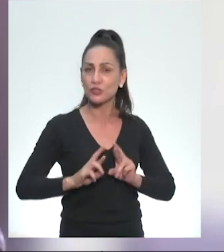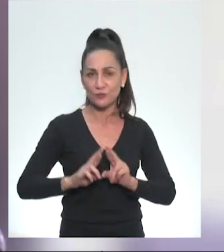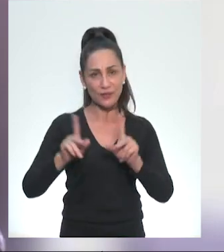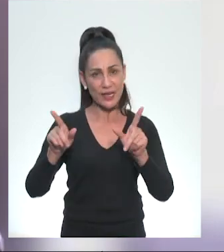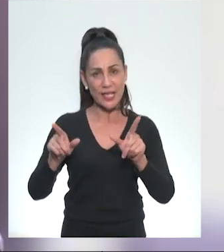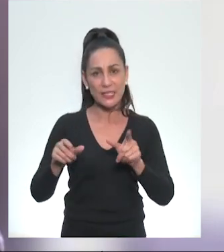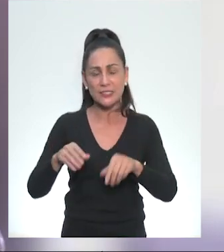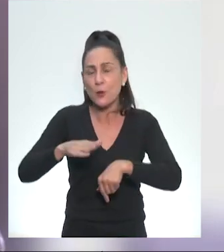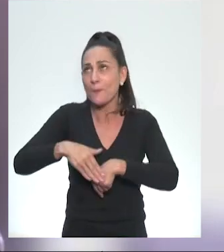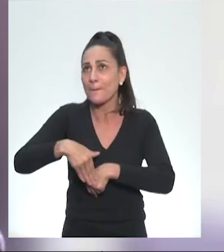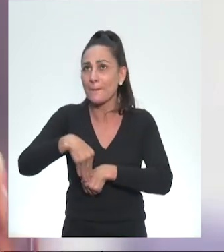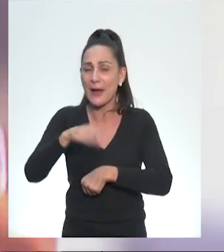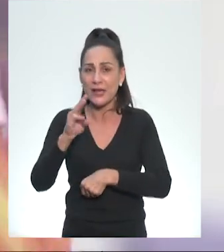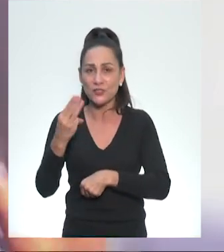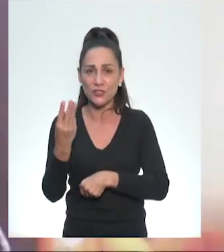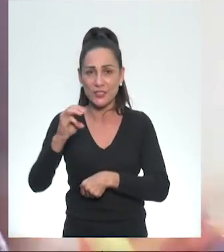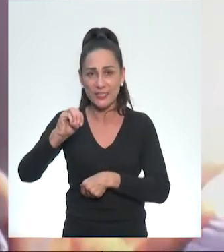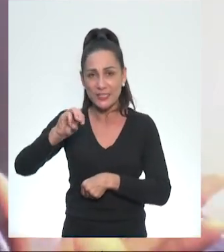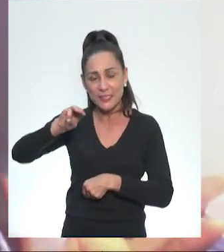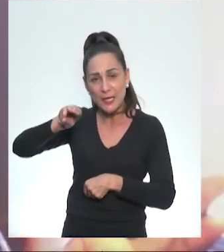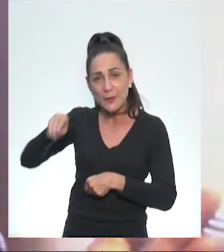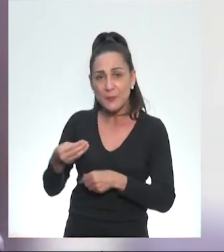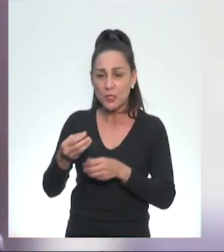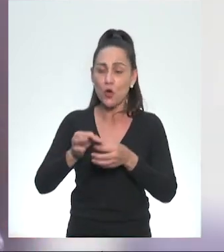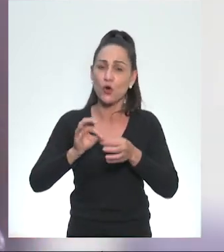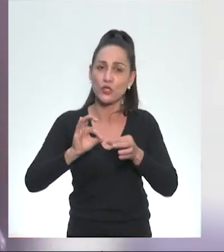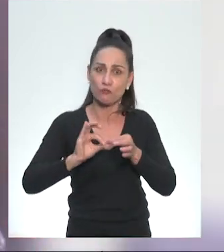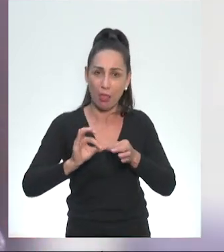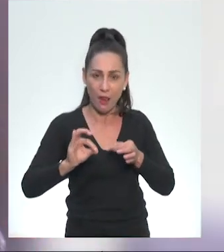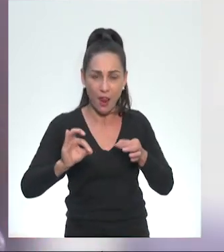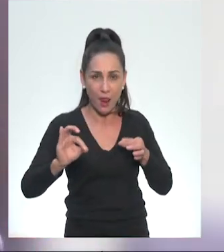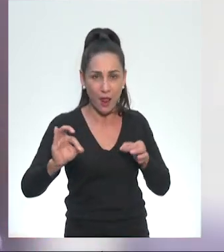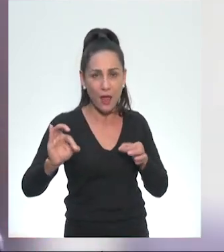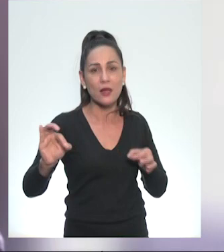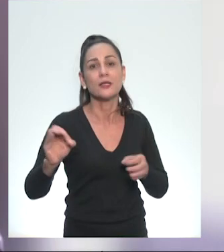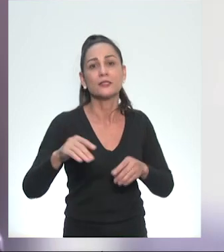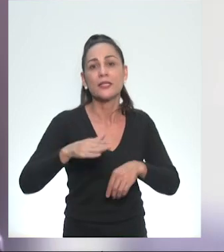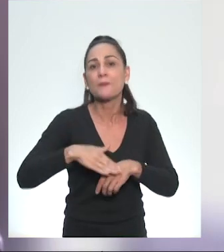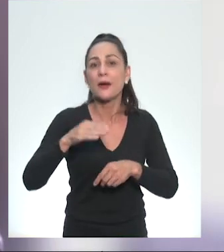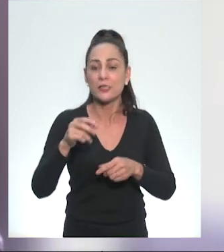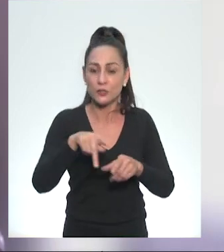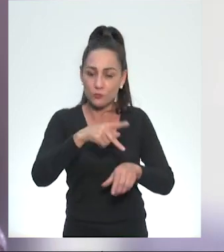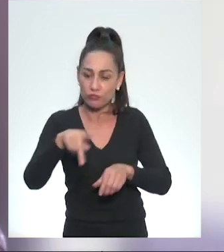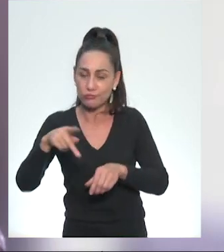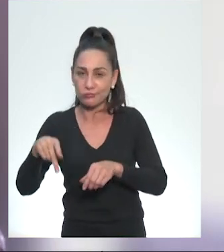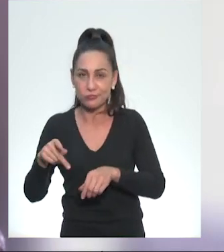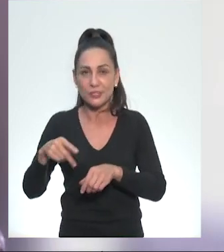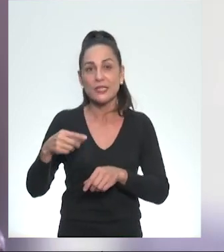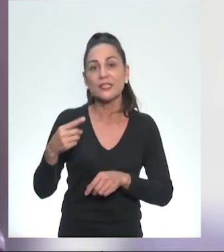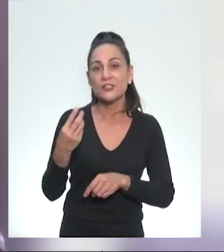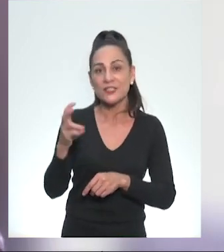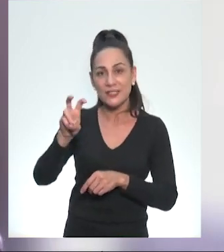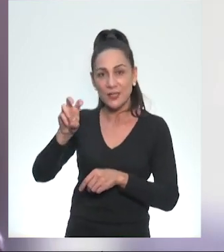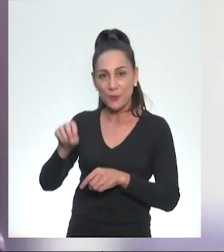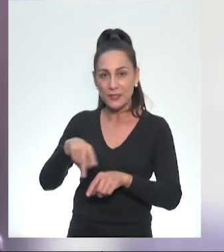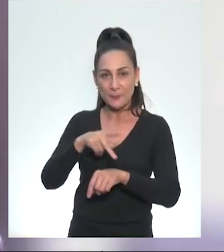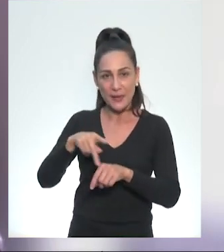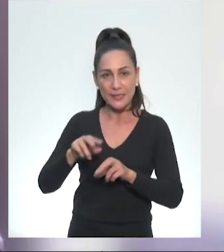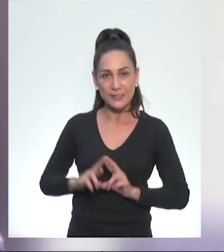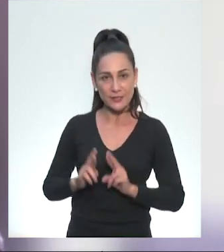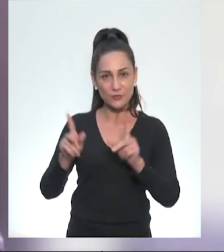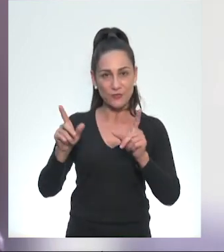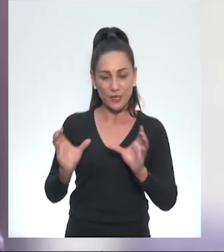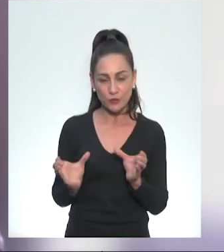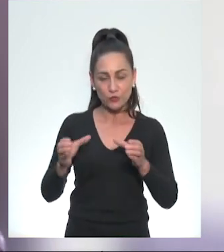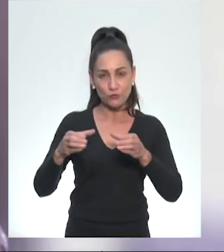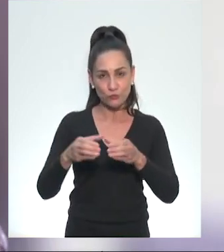falei, são mais de 30 milhões de quilômetros, a gente tem atualmente mais de 50 países, e aí eu quis falar uma outra